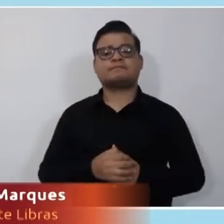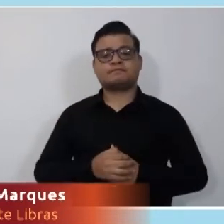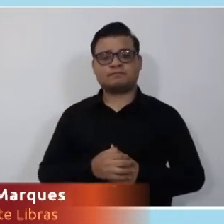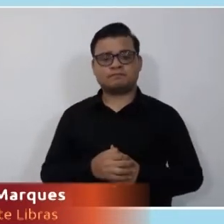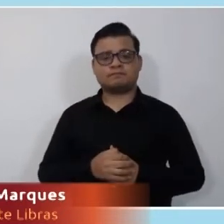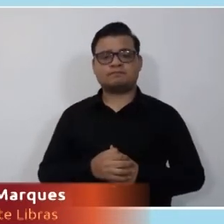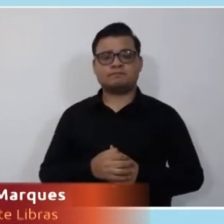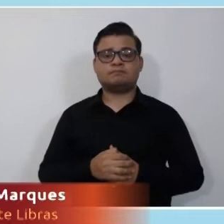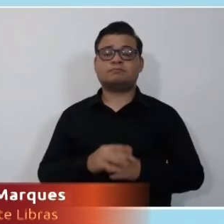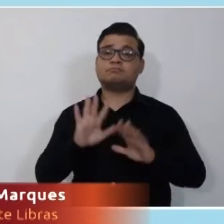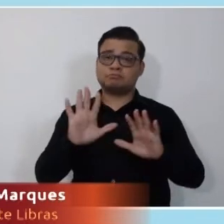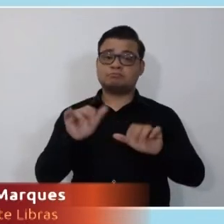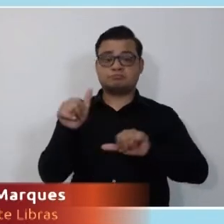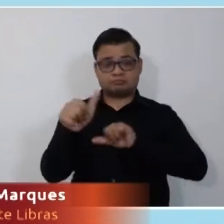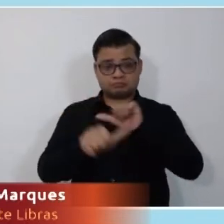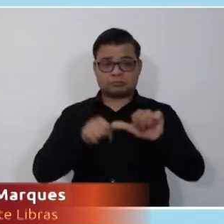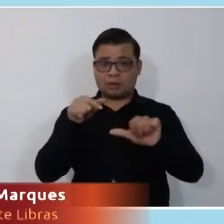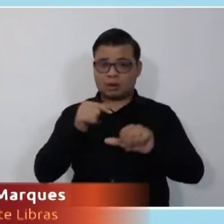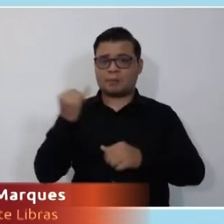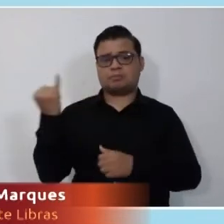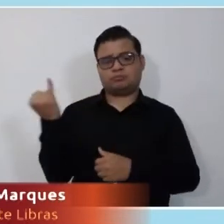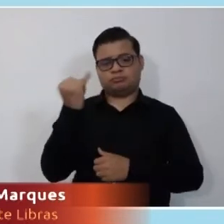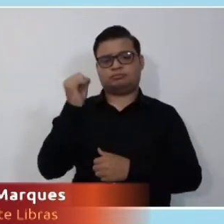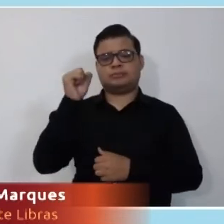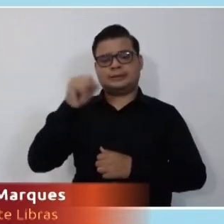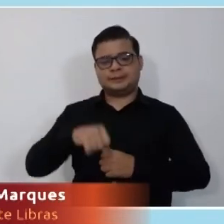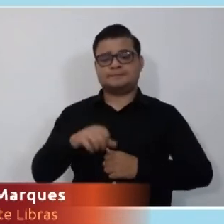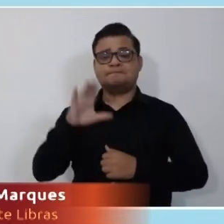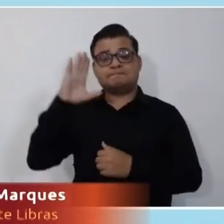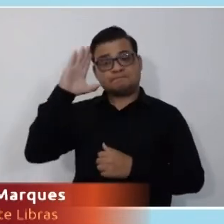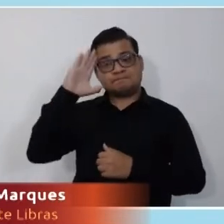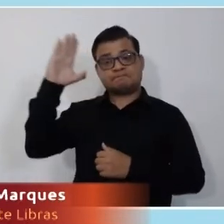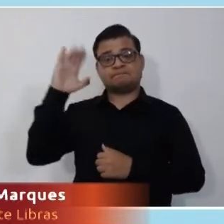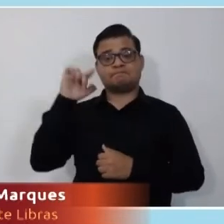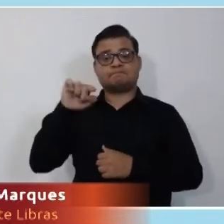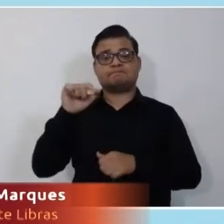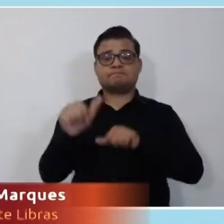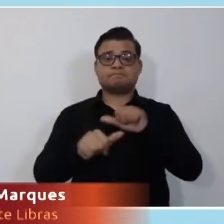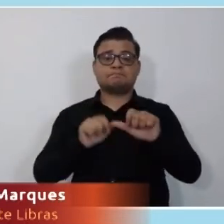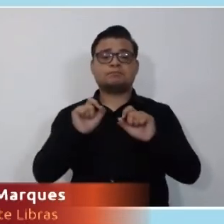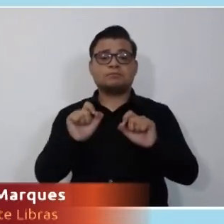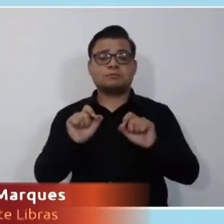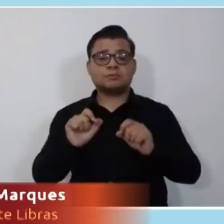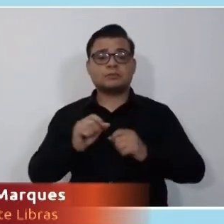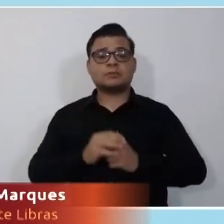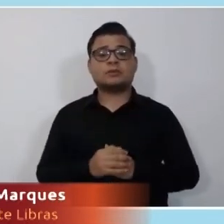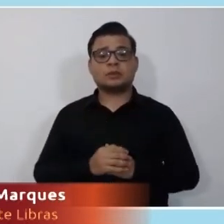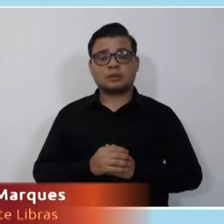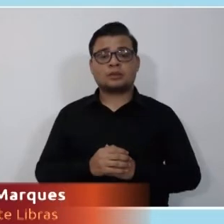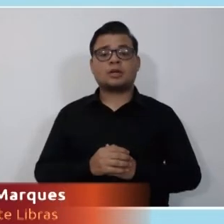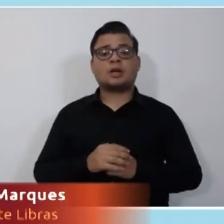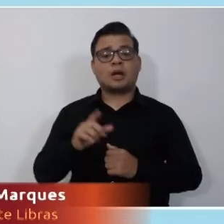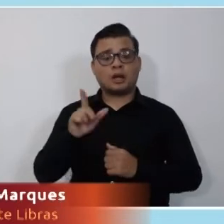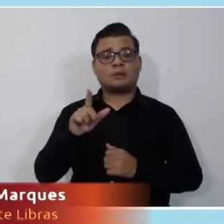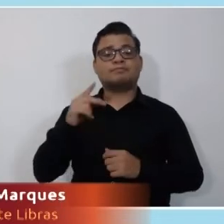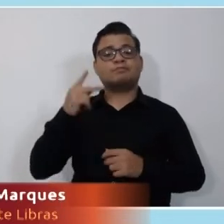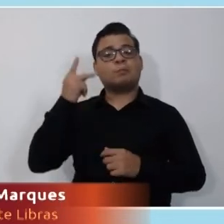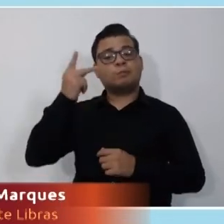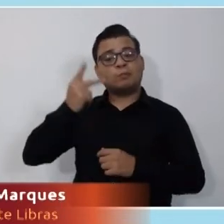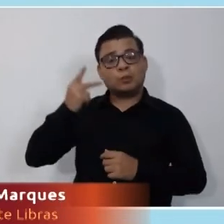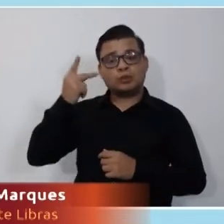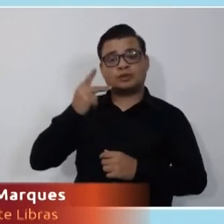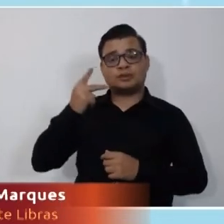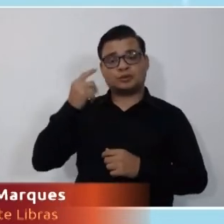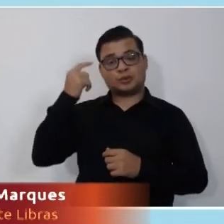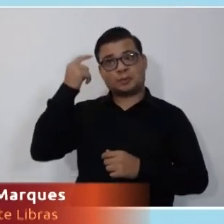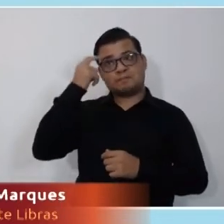Mudanças que são importantes. A primeira delas, a mais importante, que gerou isso tudo, foi a mudança da mentalidade política. Você sabe que nas